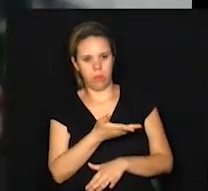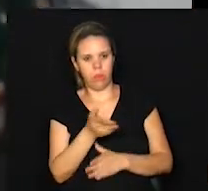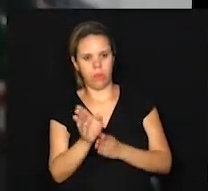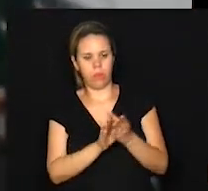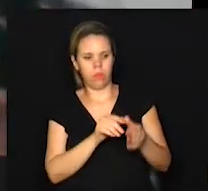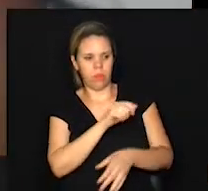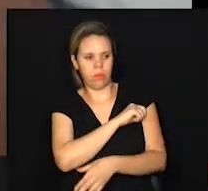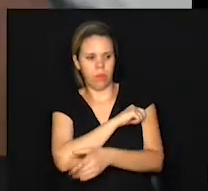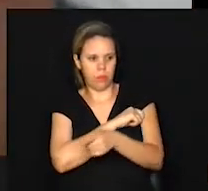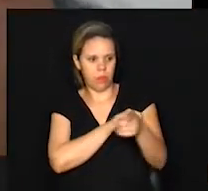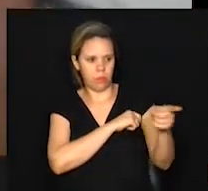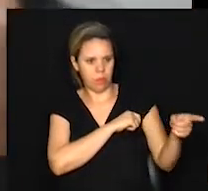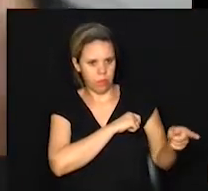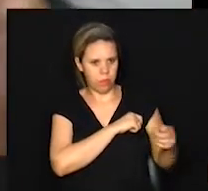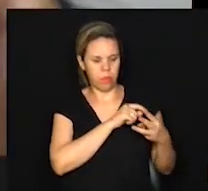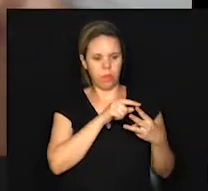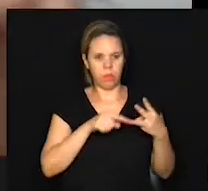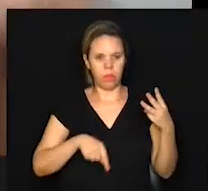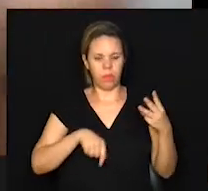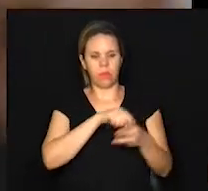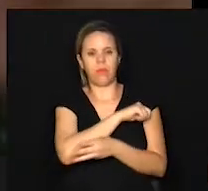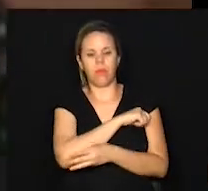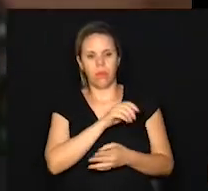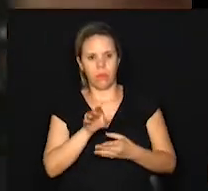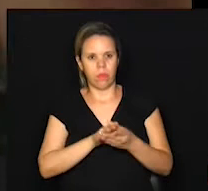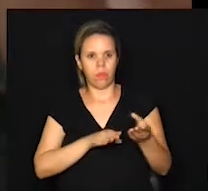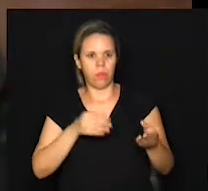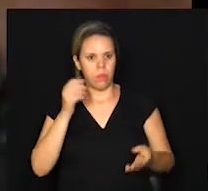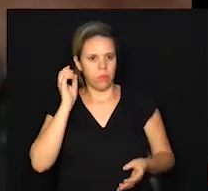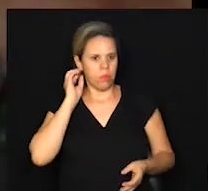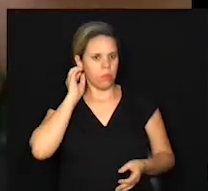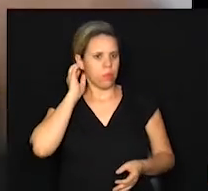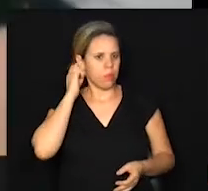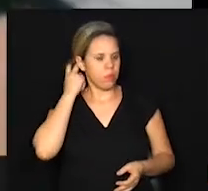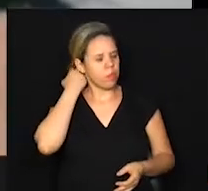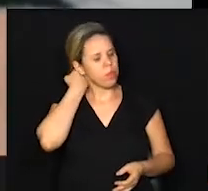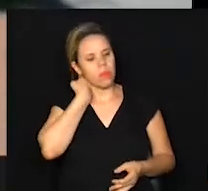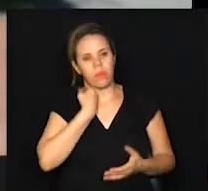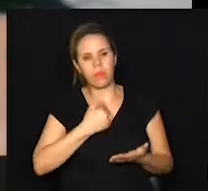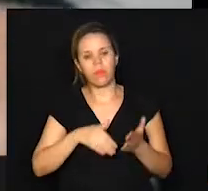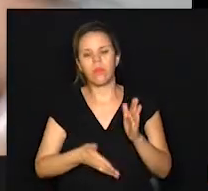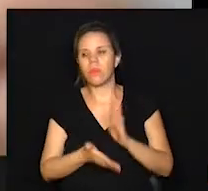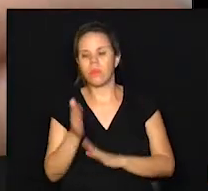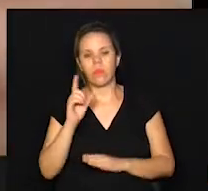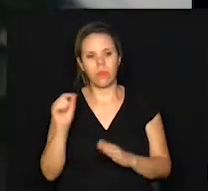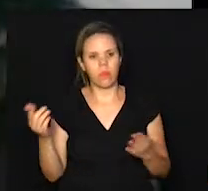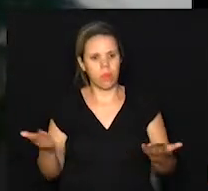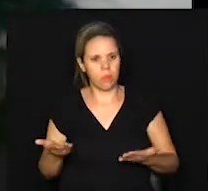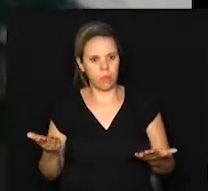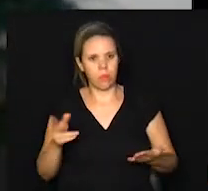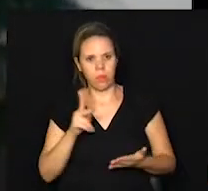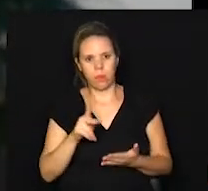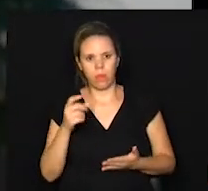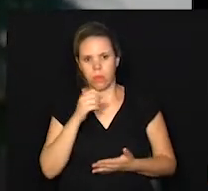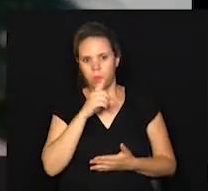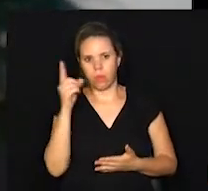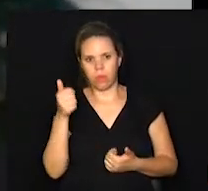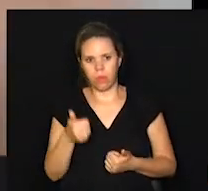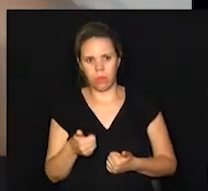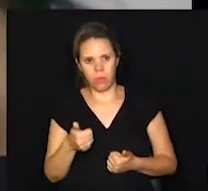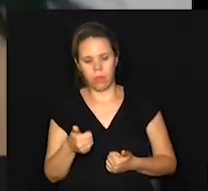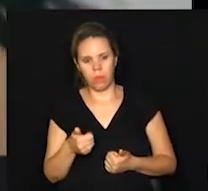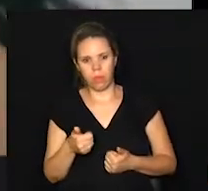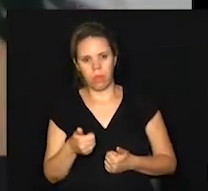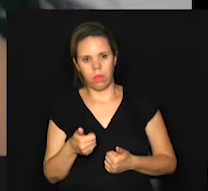esses alunos, eu estava com 3 alunos para dar orientação e estou saindo agora. Então, professora, bom dia desde já,